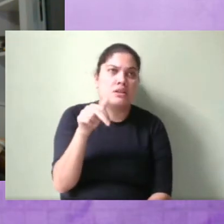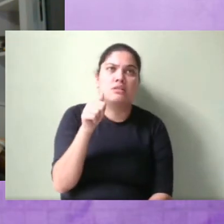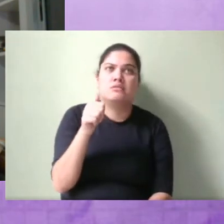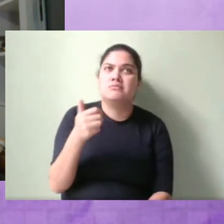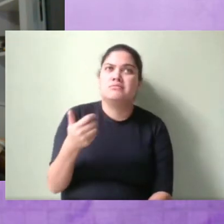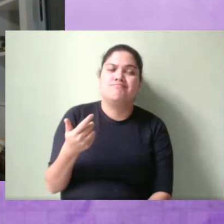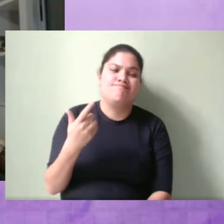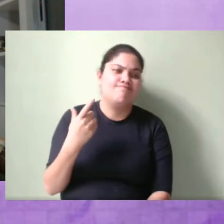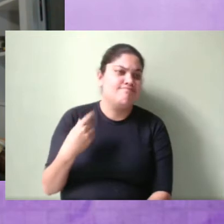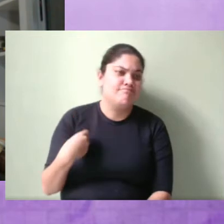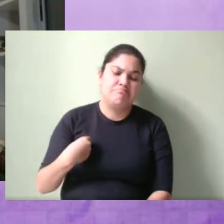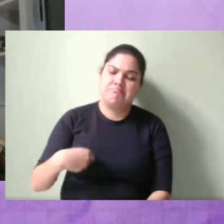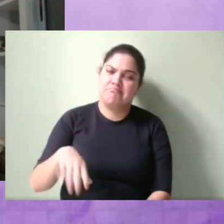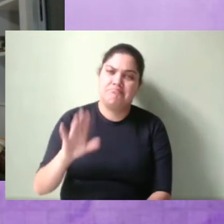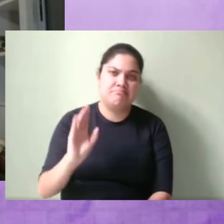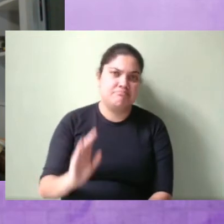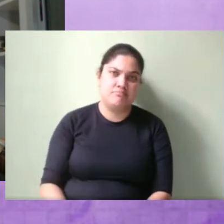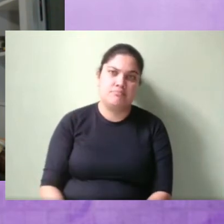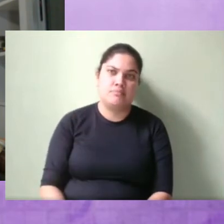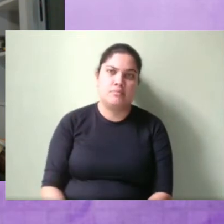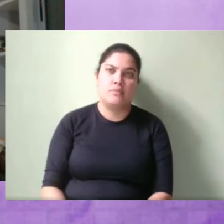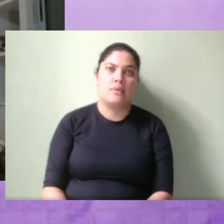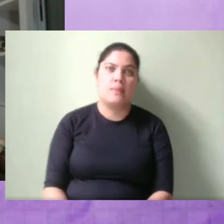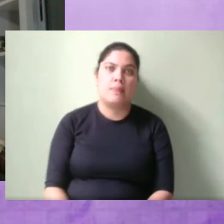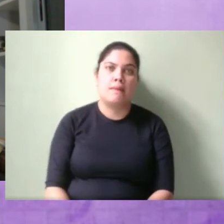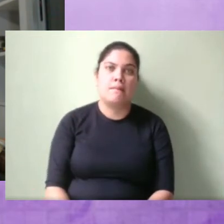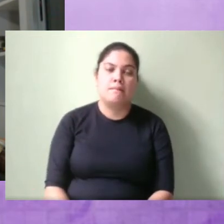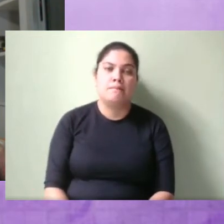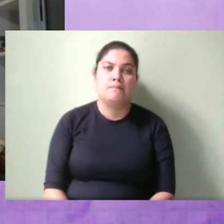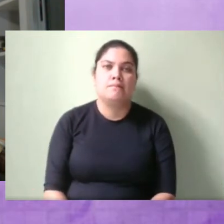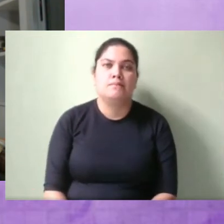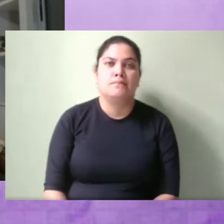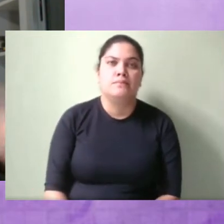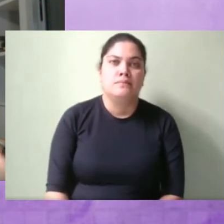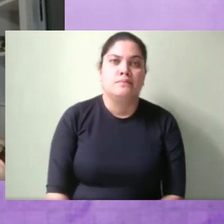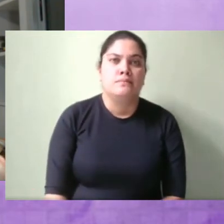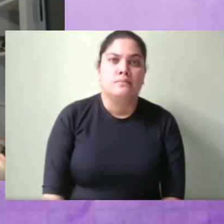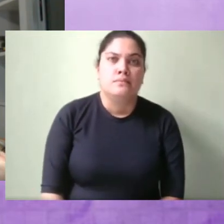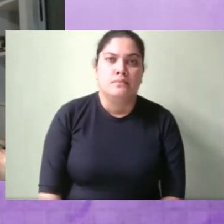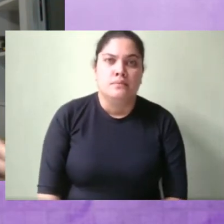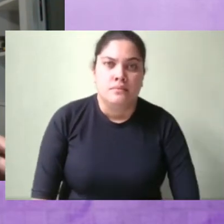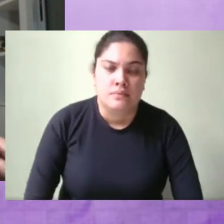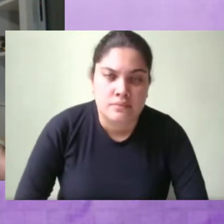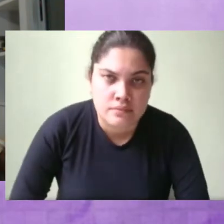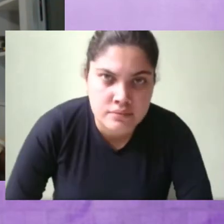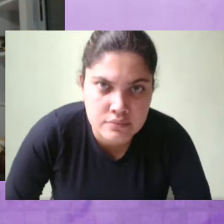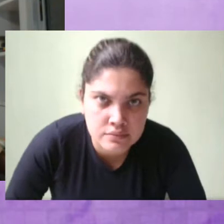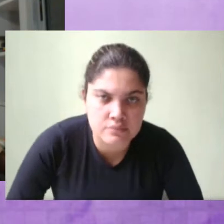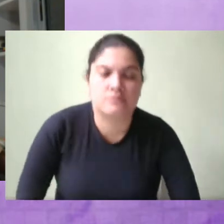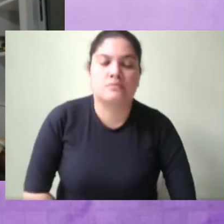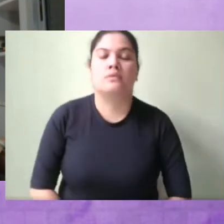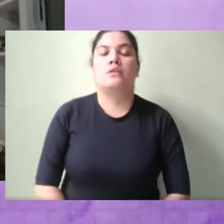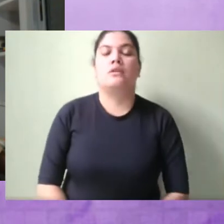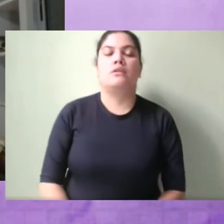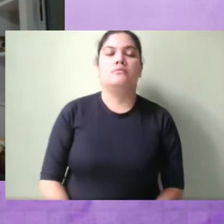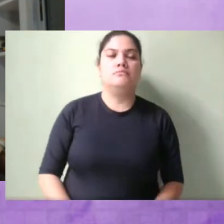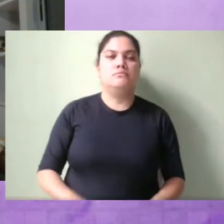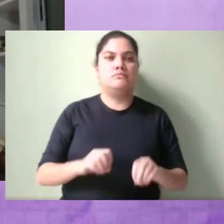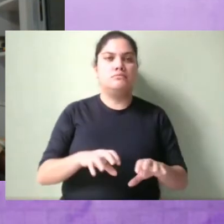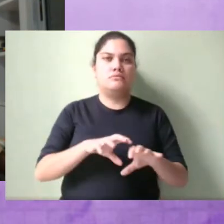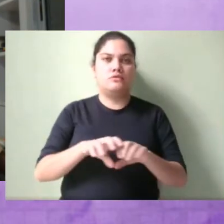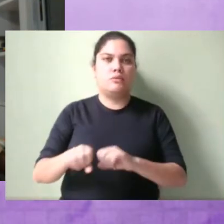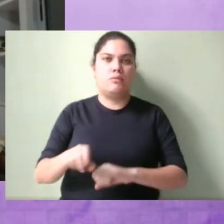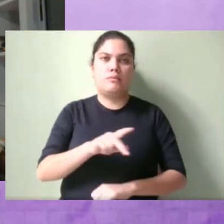se sentindo sobrecarregada e talvez assim com o peso do mundo, porque a gente não